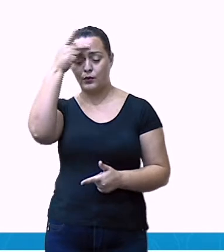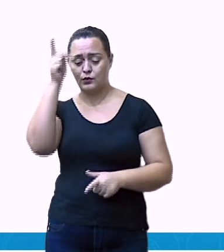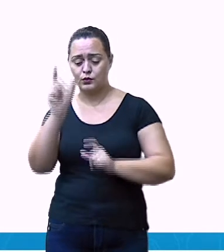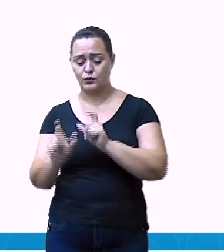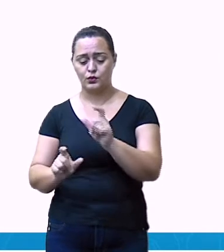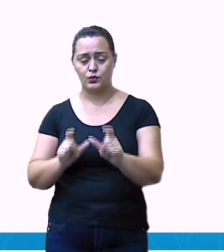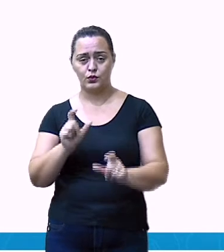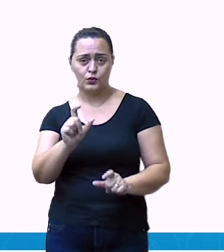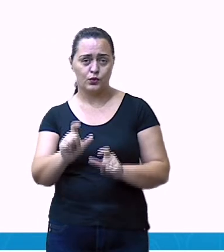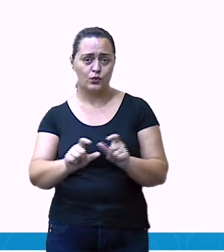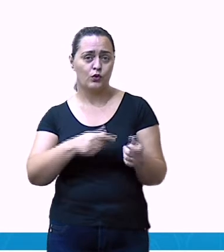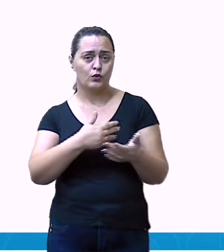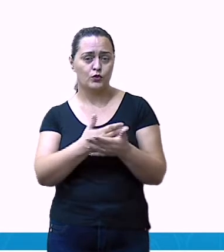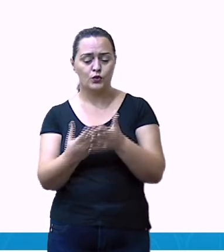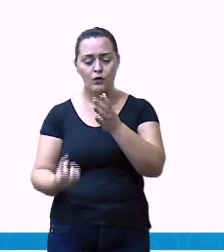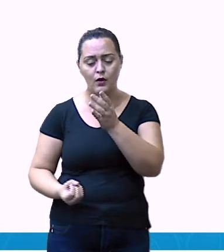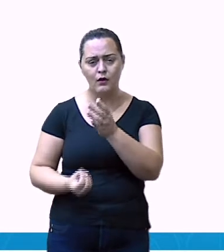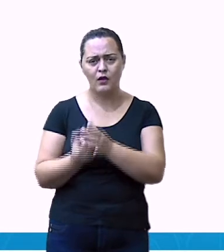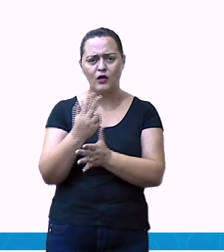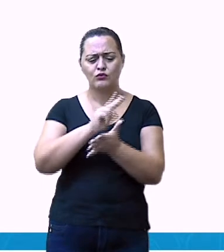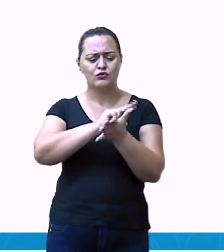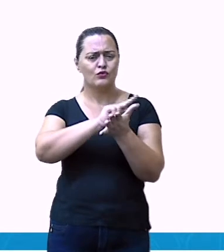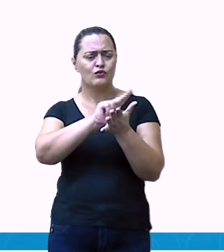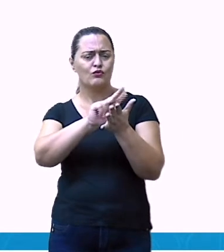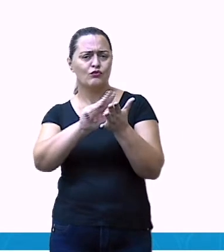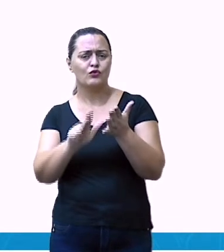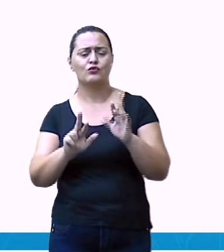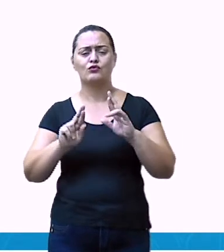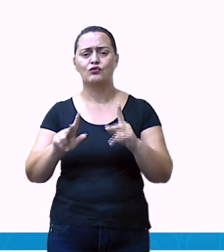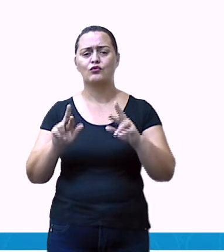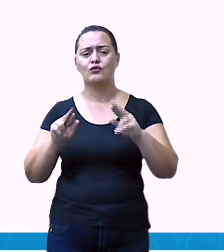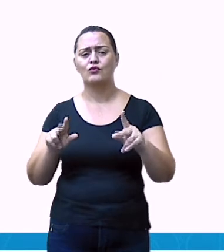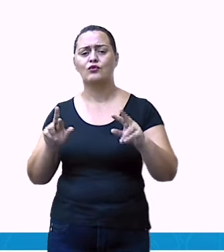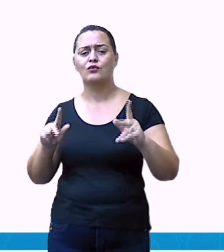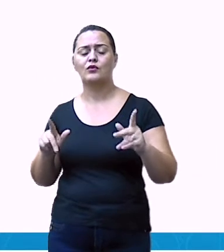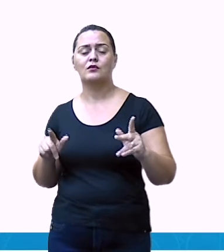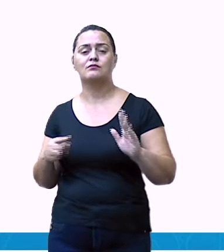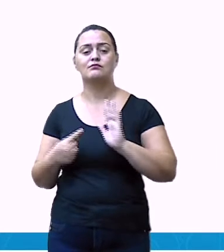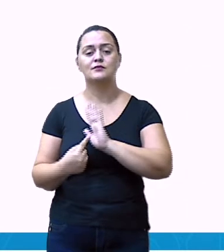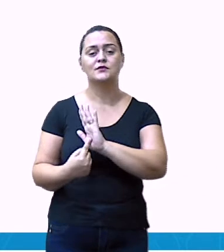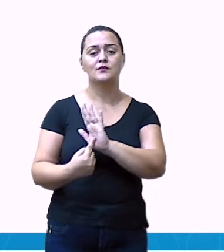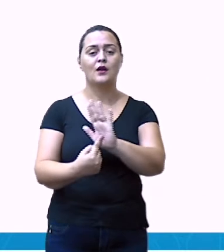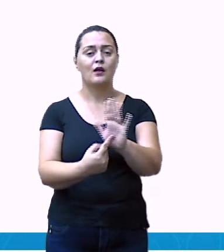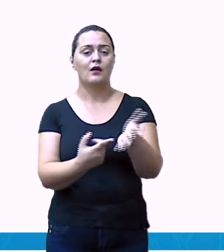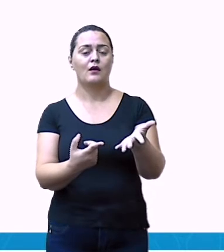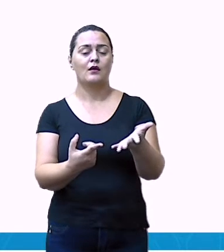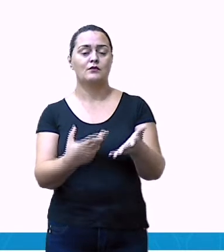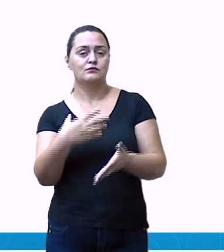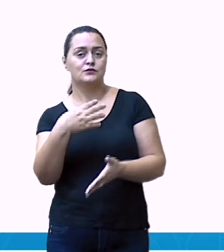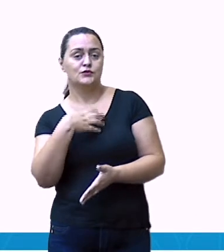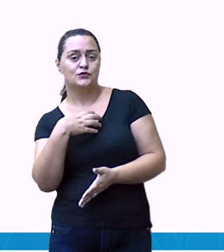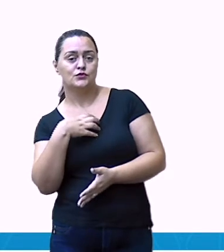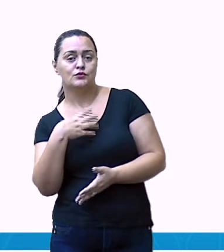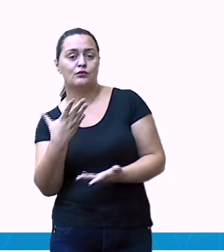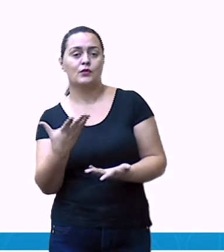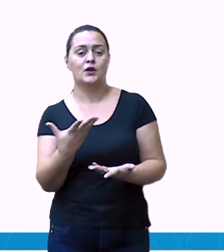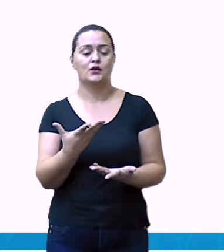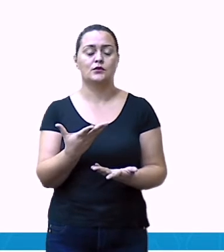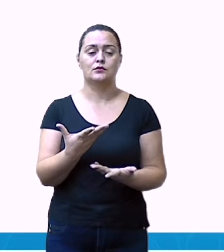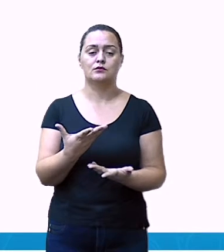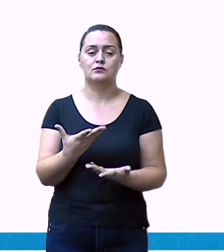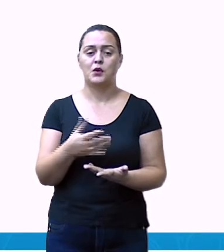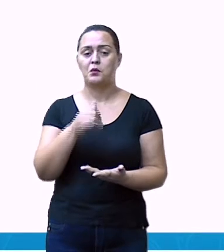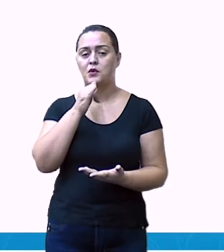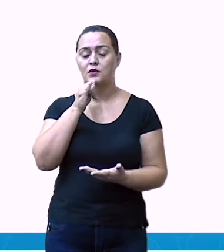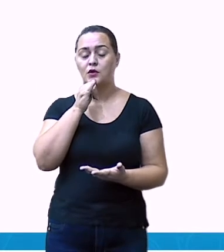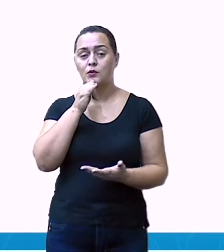outras formas de comunicação para expressar suas necessidades e sentimentos criou a linguagem da dança, do